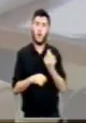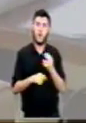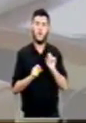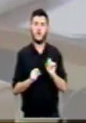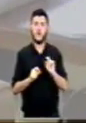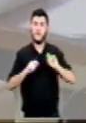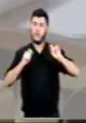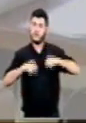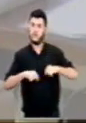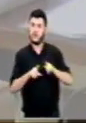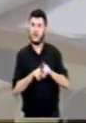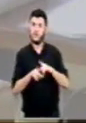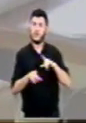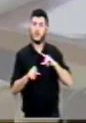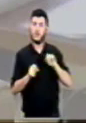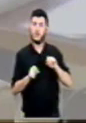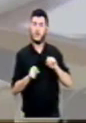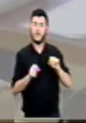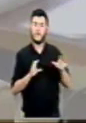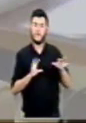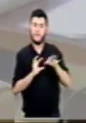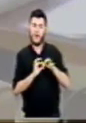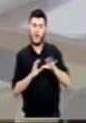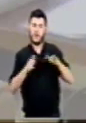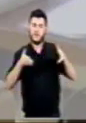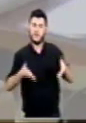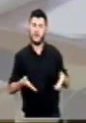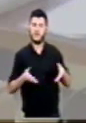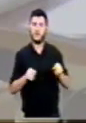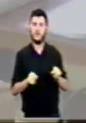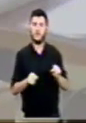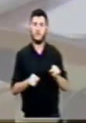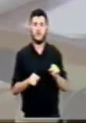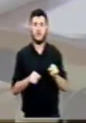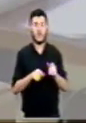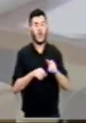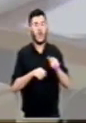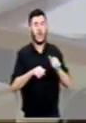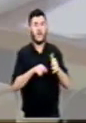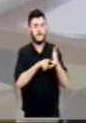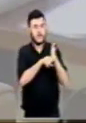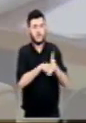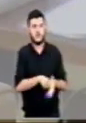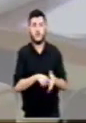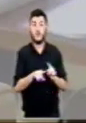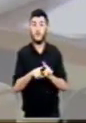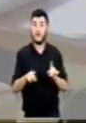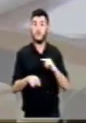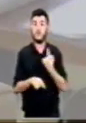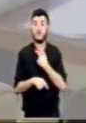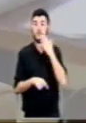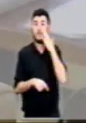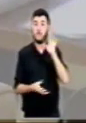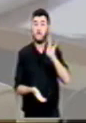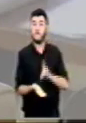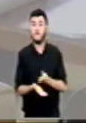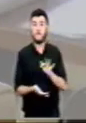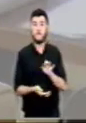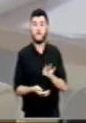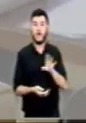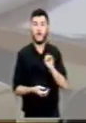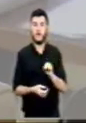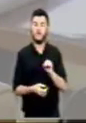sua participação no evento sujeito à apuração. Desafia-se, em verdade, factibilidade que a apuração